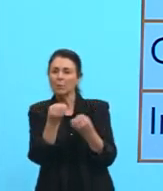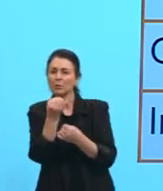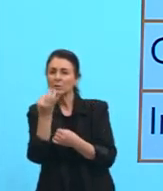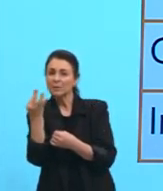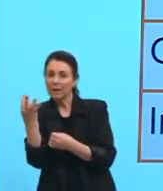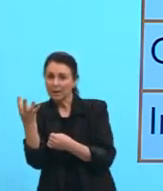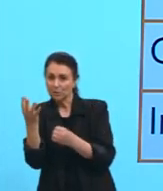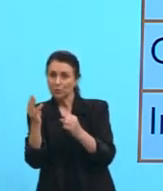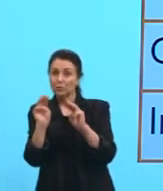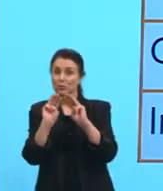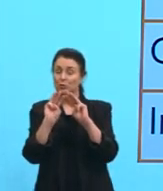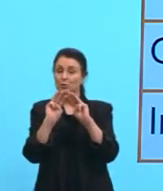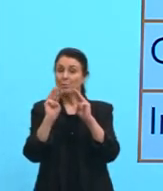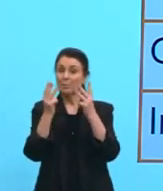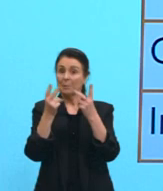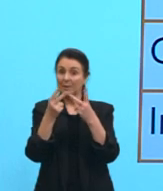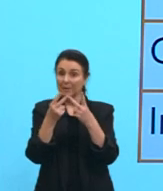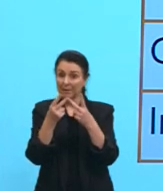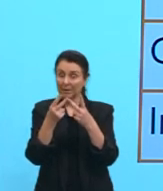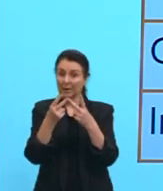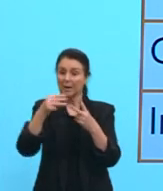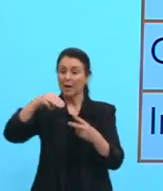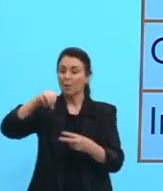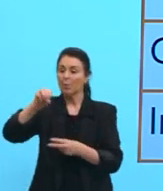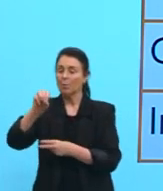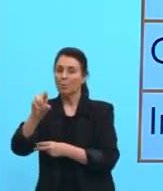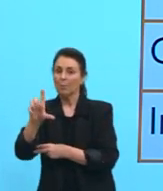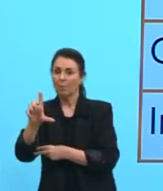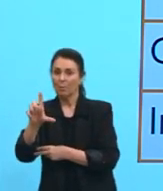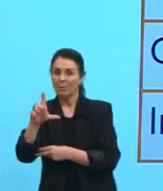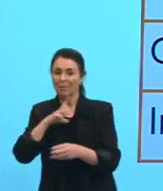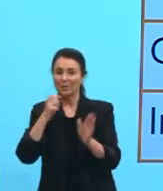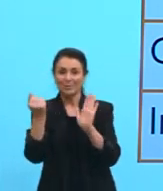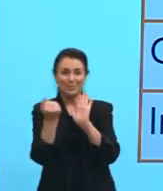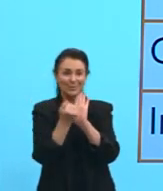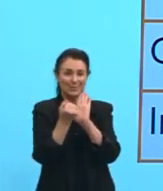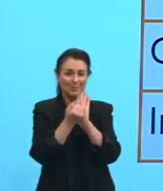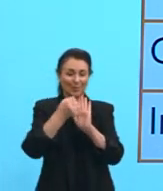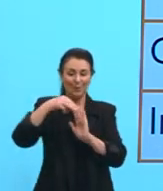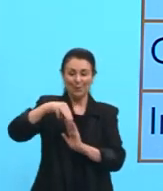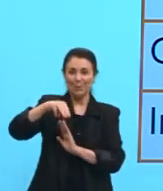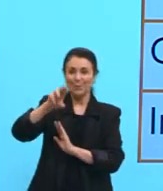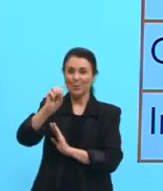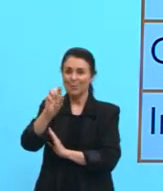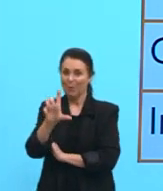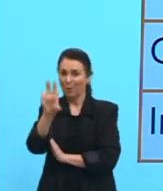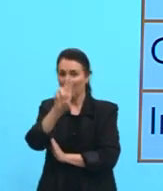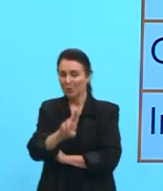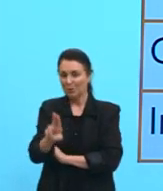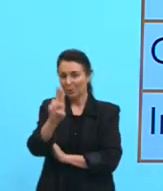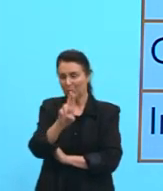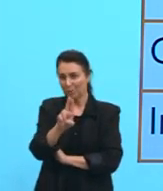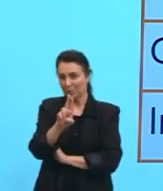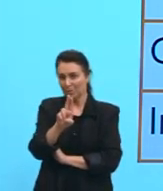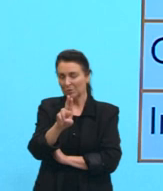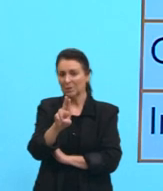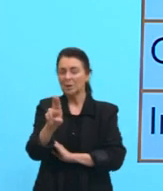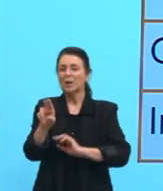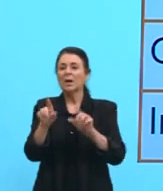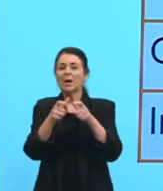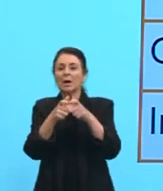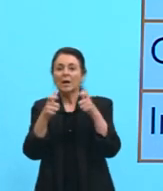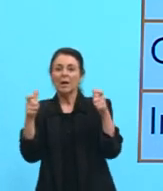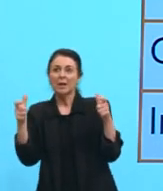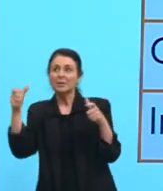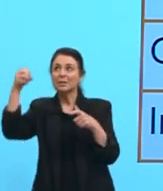mol vejam que aqui ó o símbolo acabou ficando maior né é Mall a intensidade